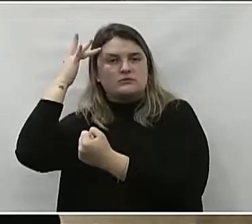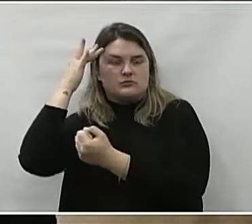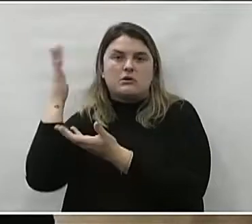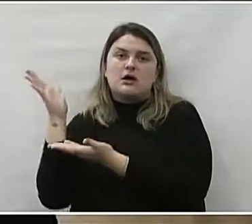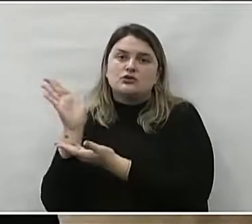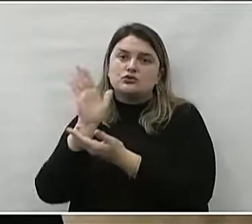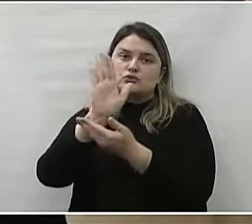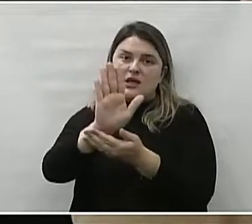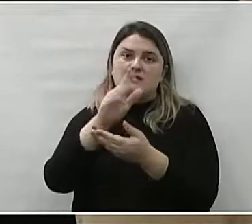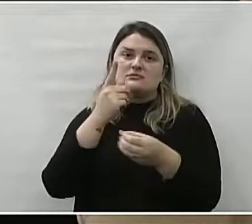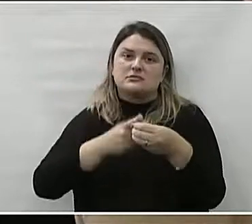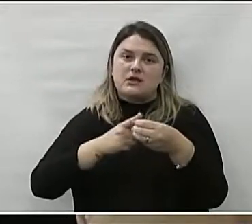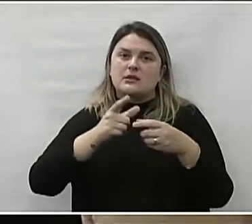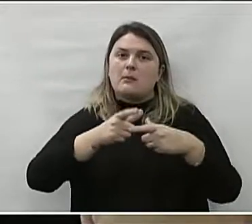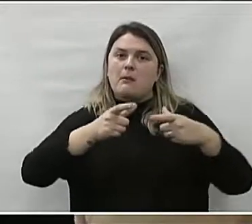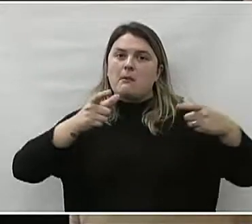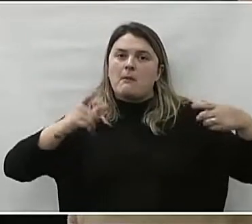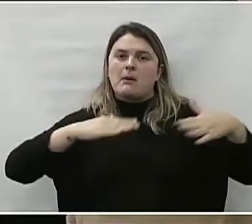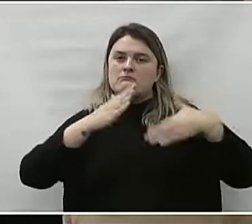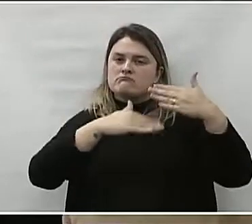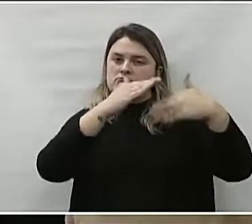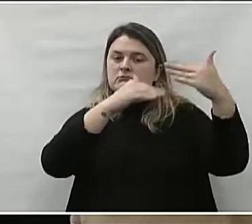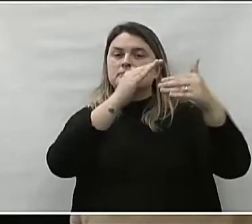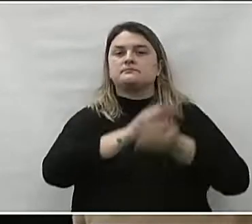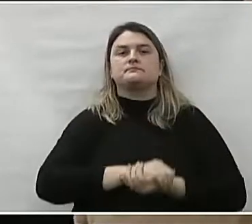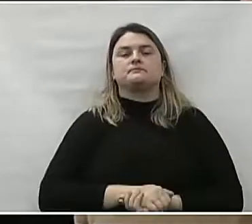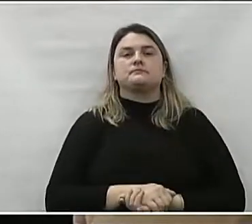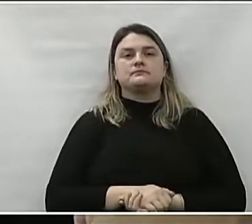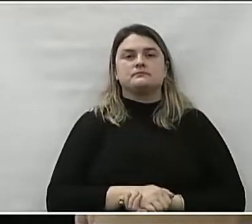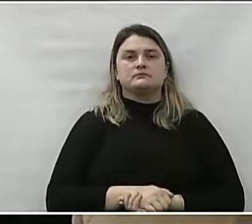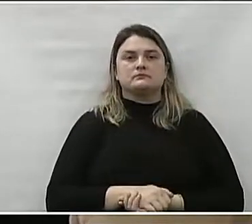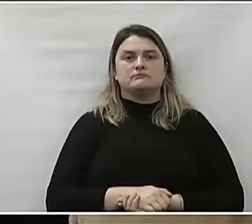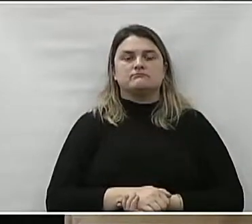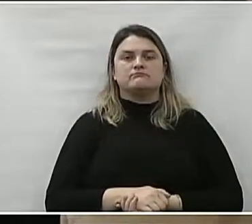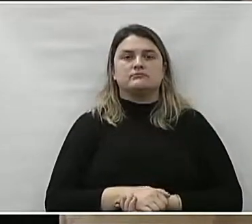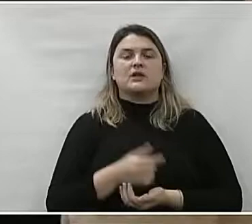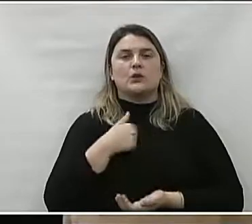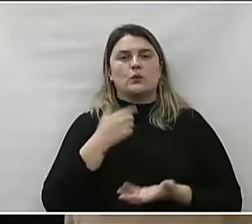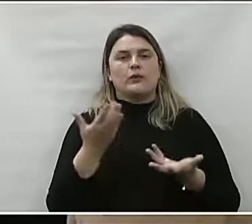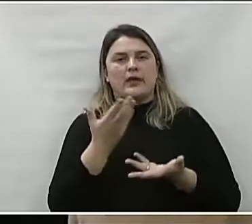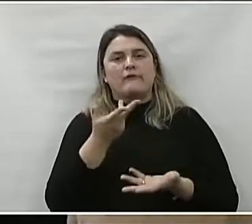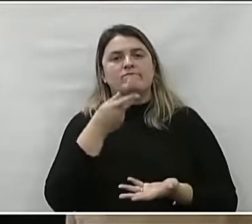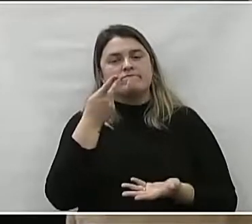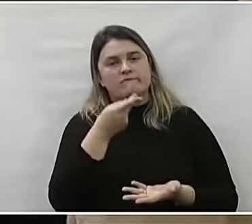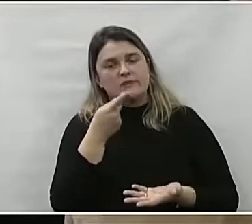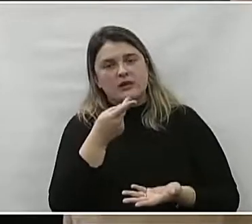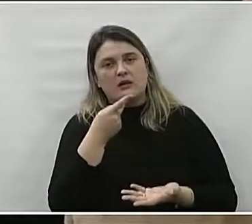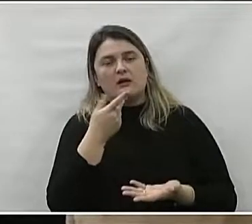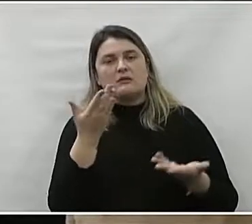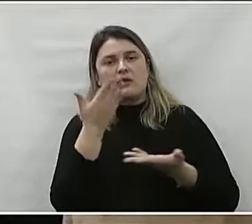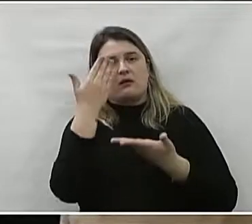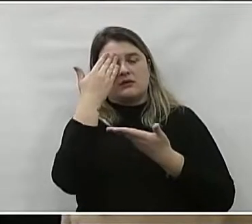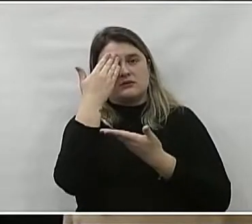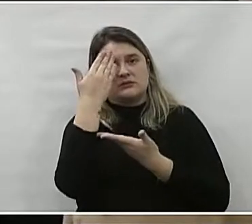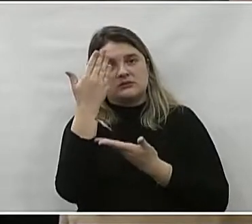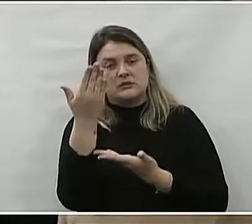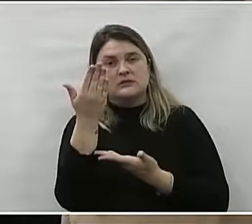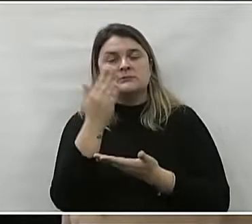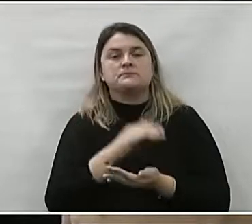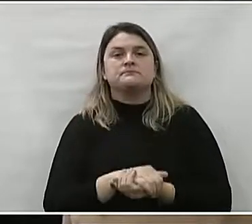para nossa cidade para o crescimento e para o desenvolvimento então não posso deixar de falar deixar registrado